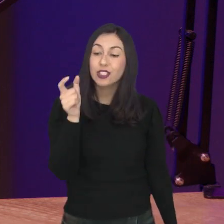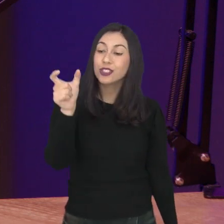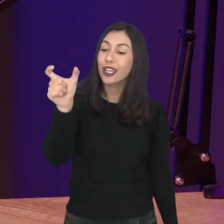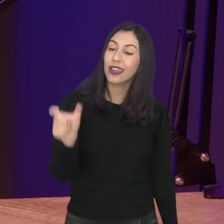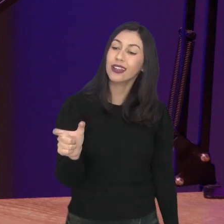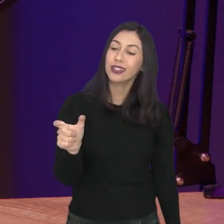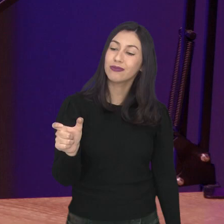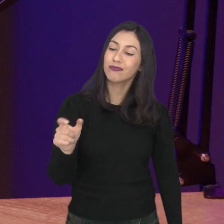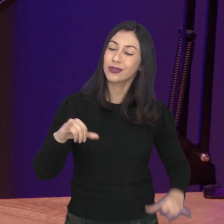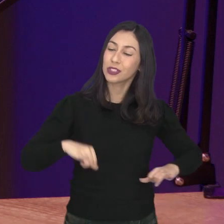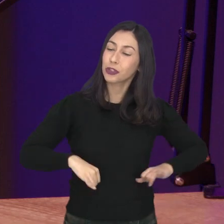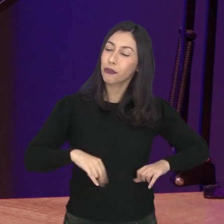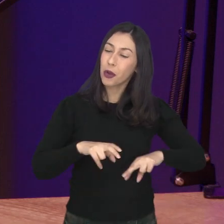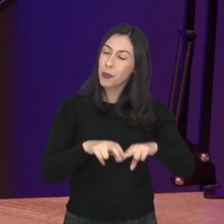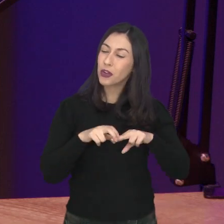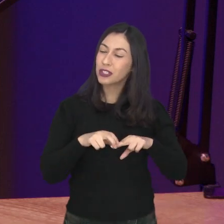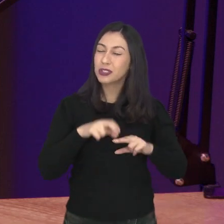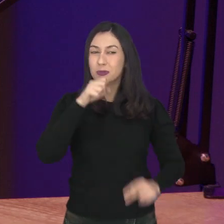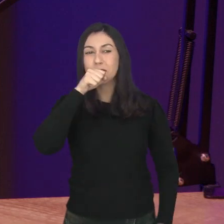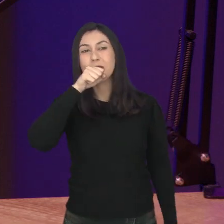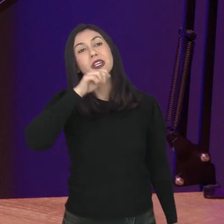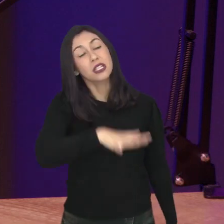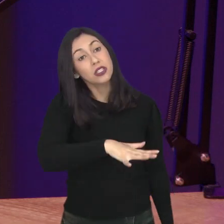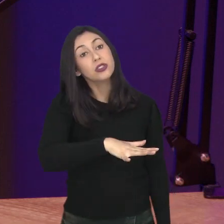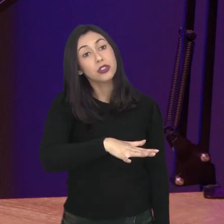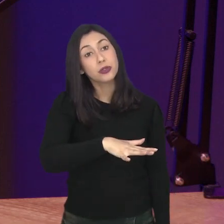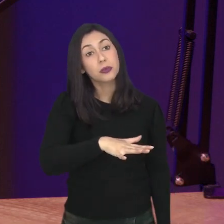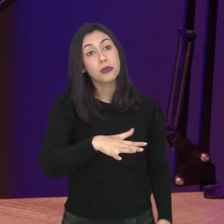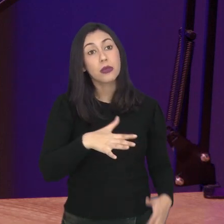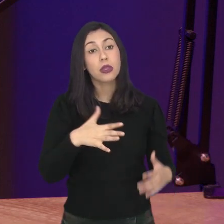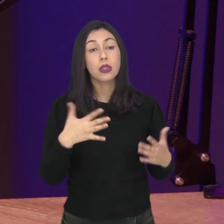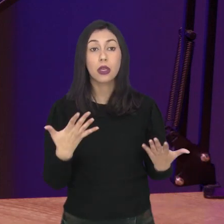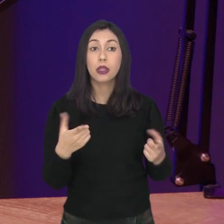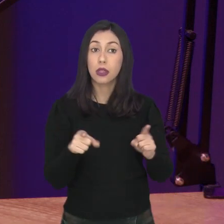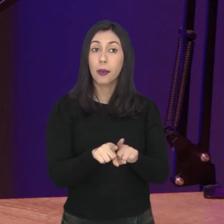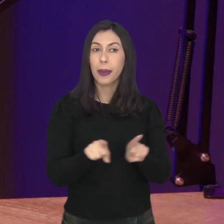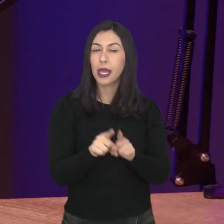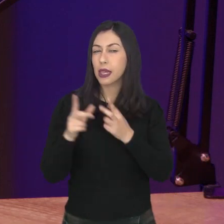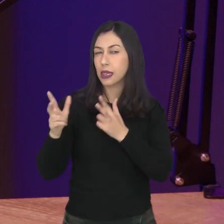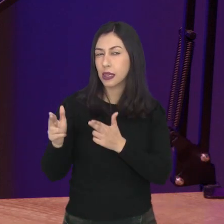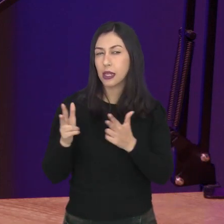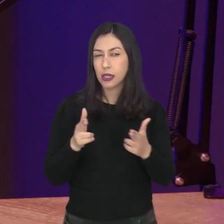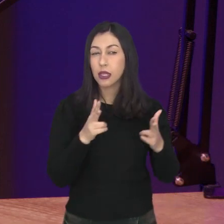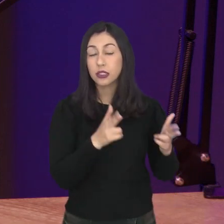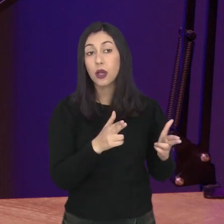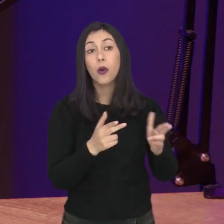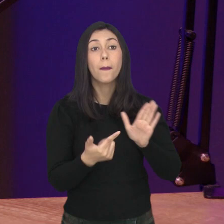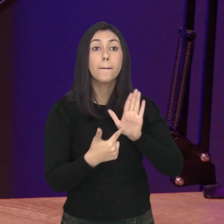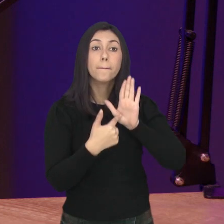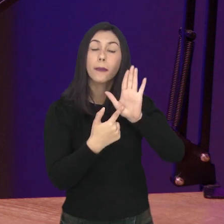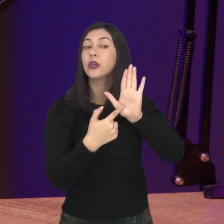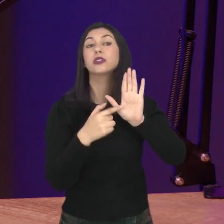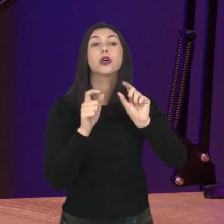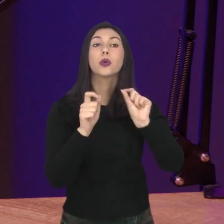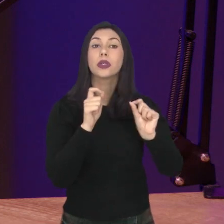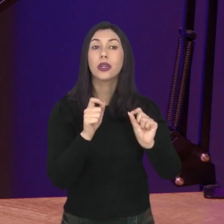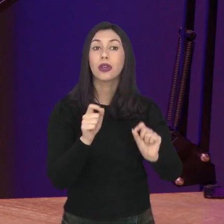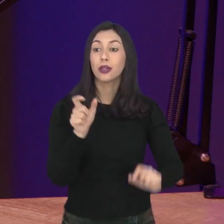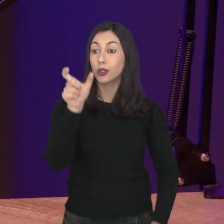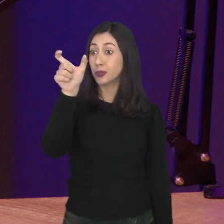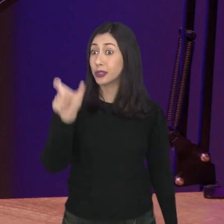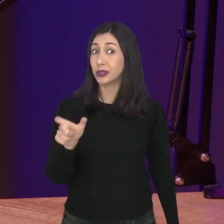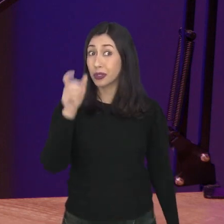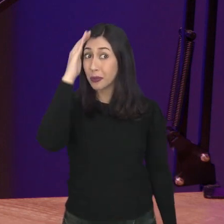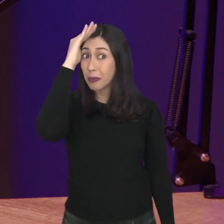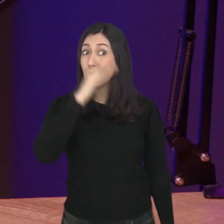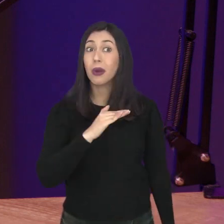é por isso que muito do bullying, né, muita dessa violência acontece. E ainda em A Lição, a gente tem então do outro lado a